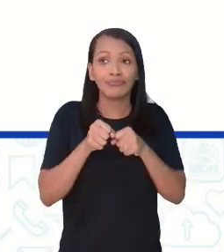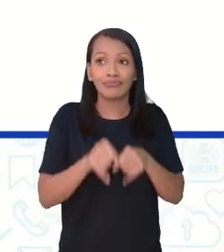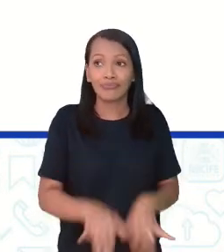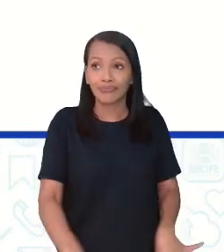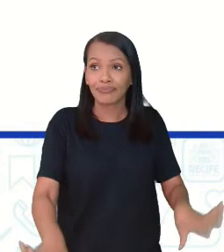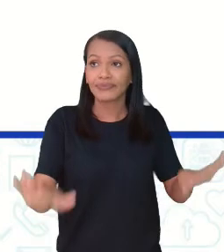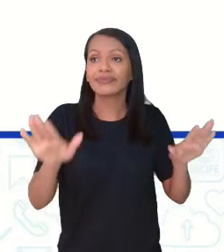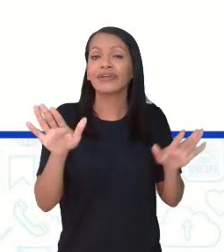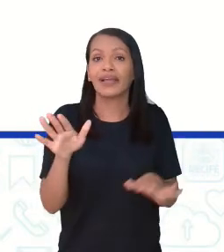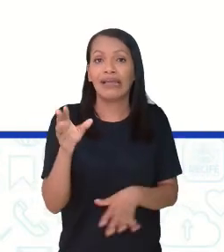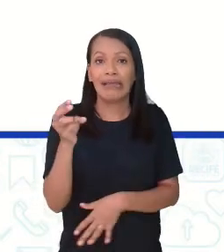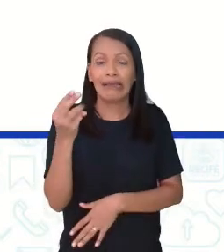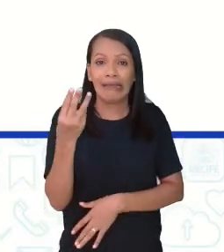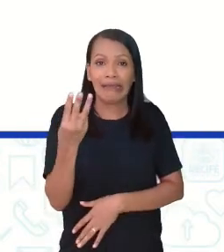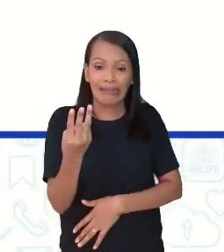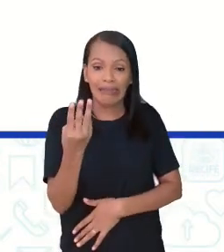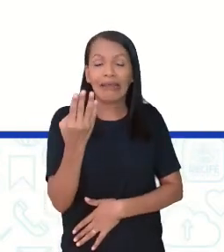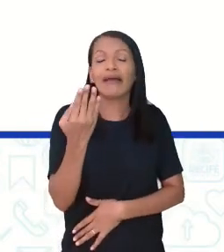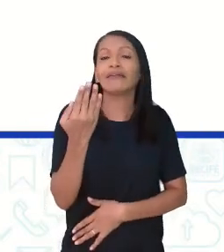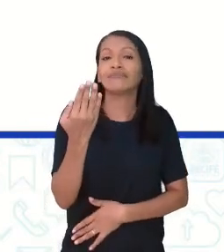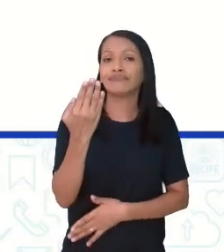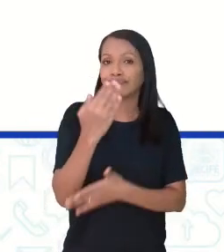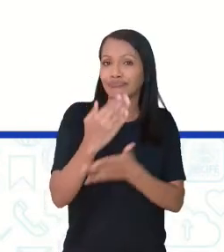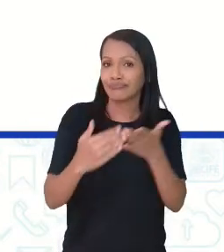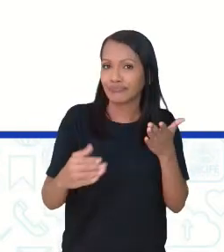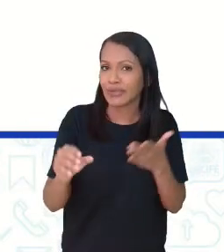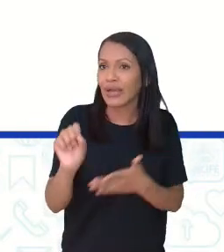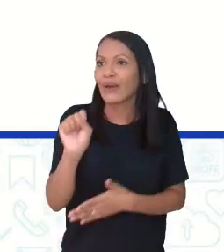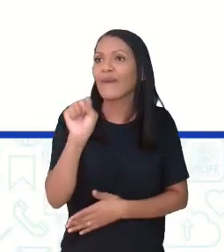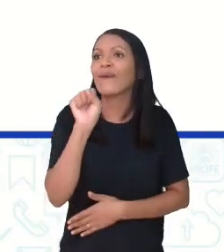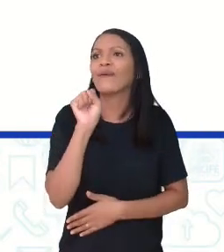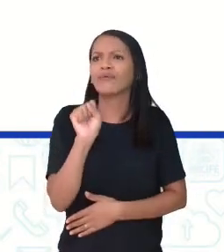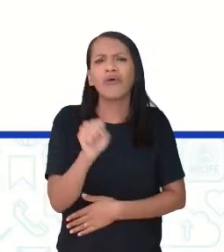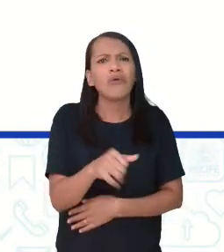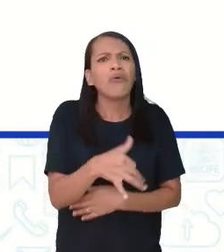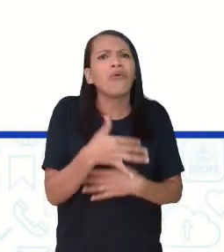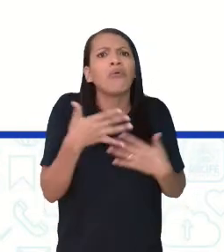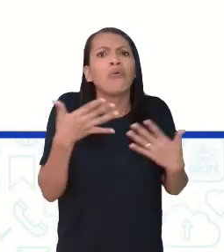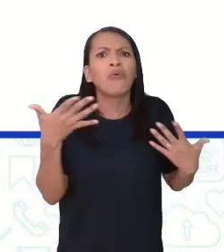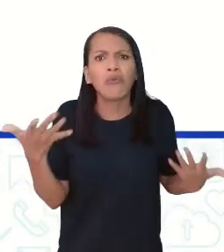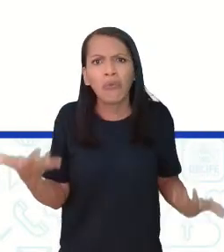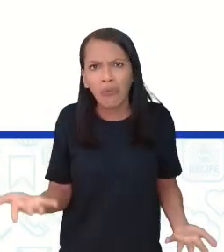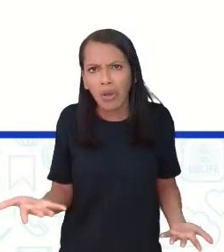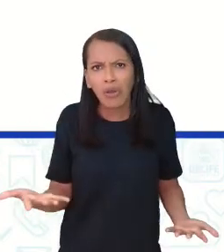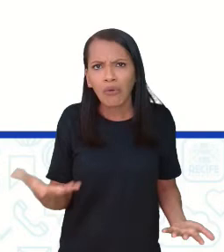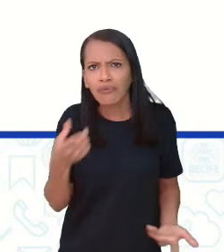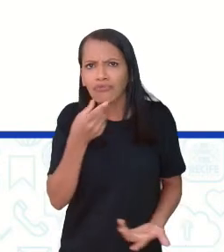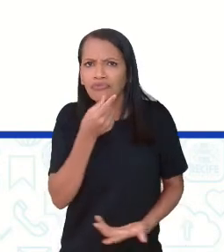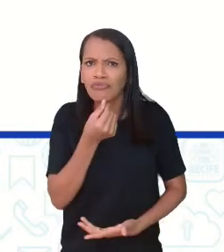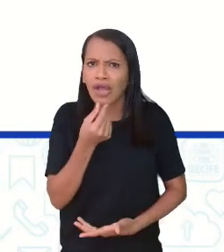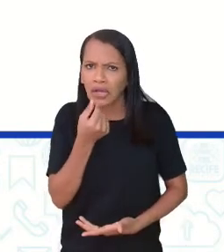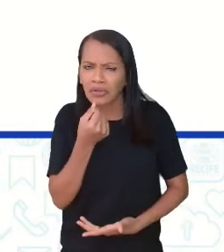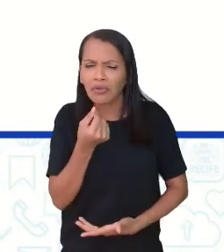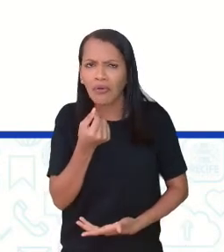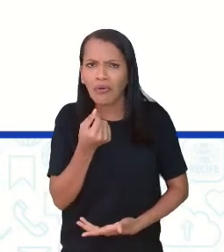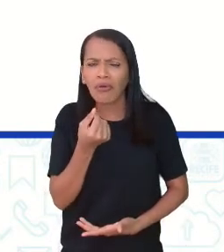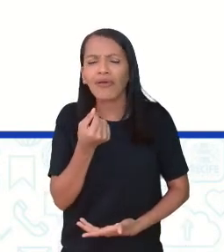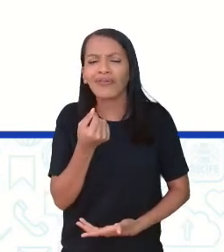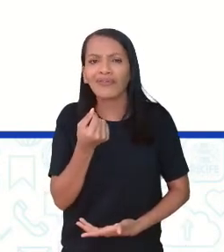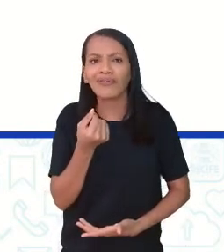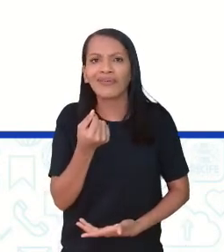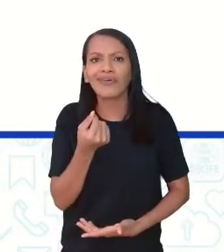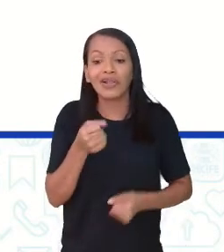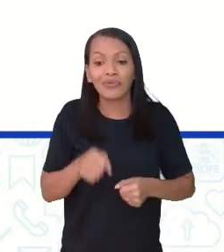quantia. Pelo menos não gastou tudo, né? Qual foi a quantia que Antônio gastou nessa ida ao cinema? Vê só, galera,